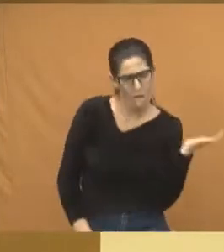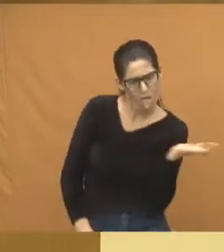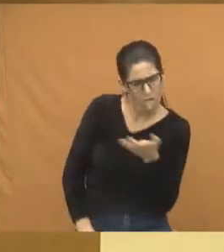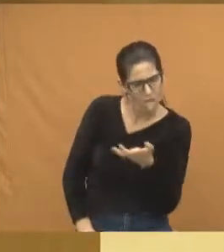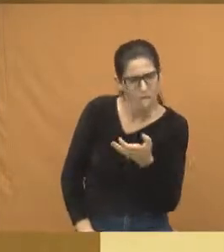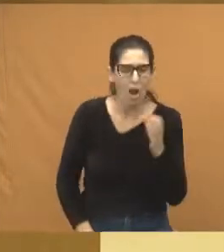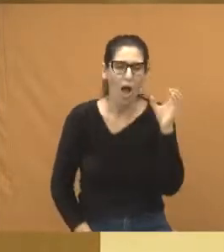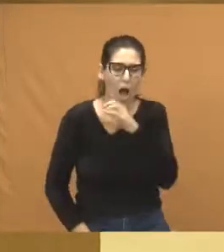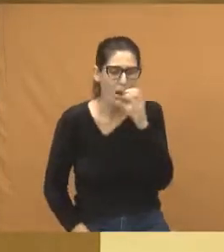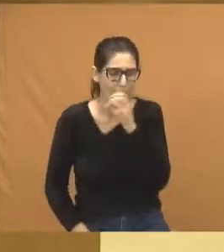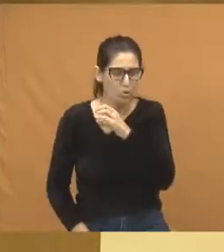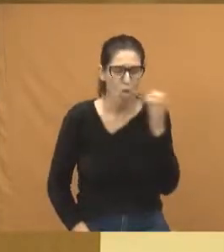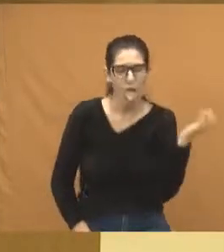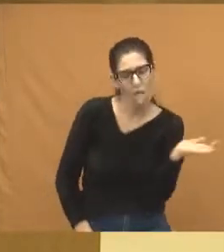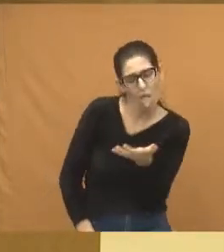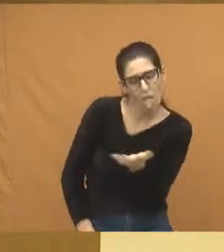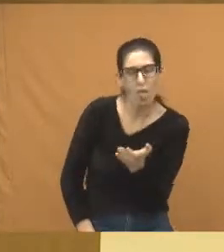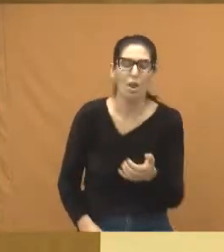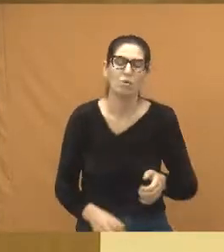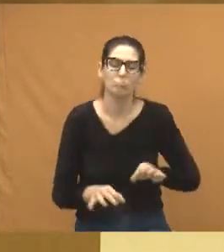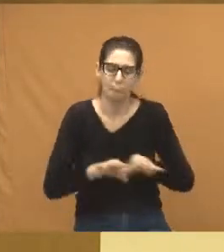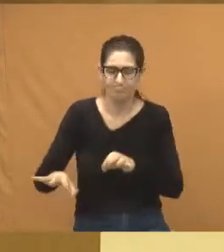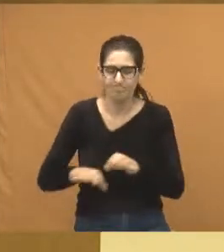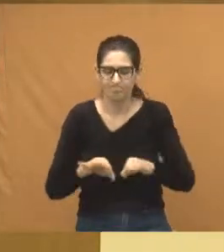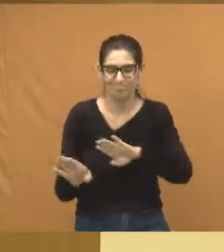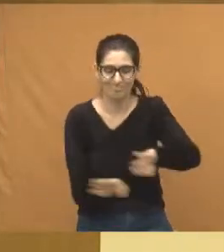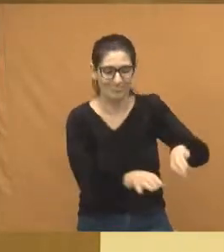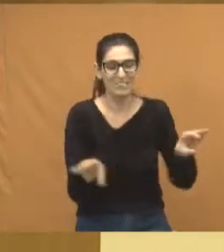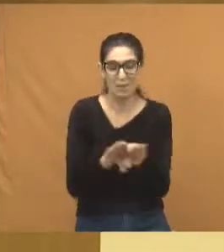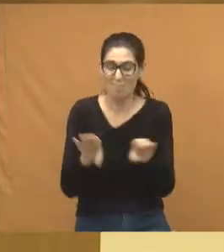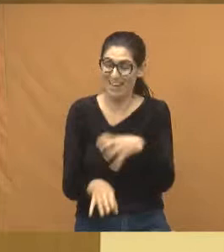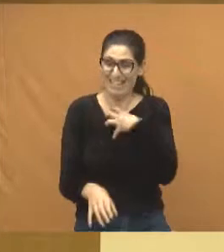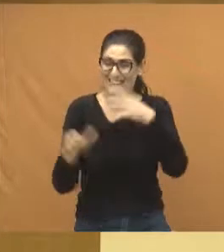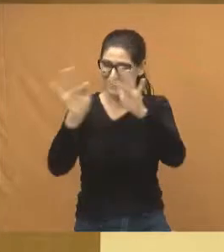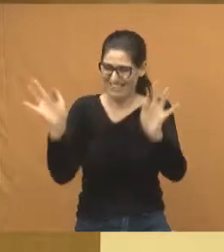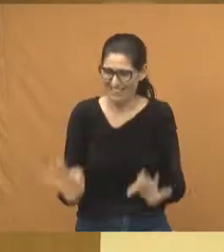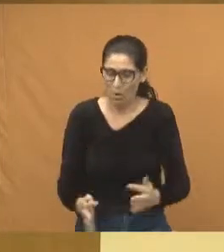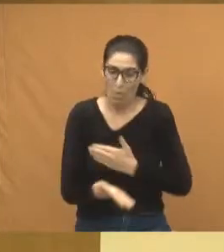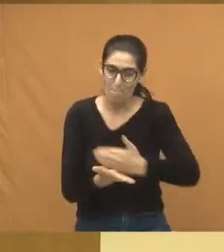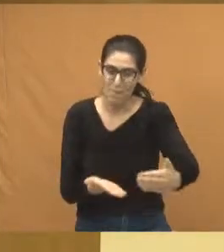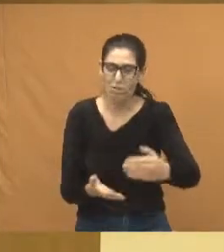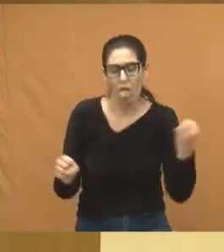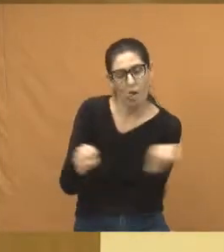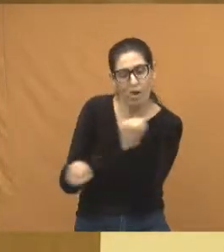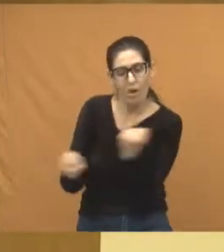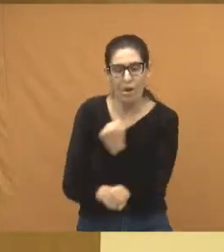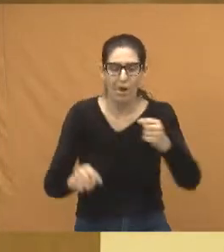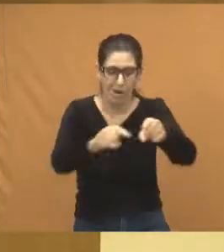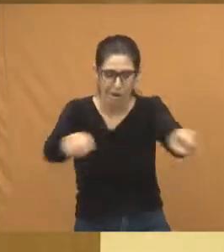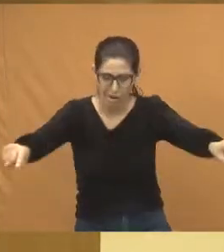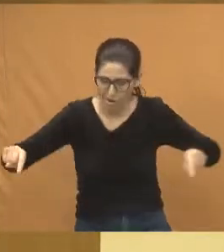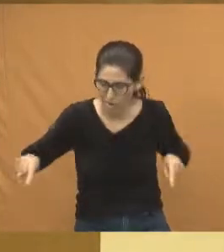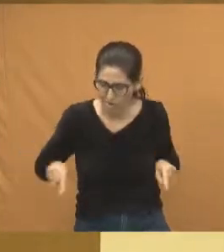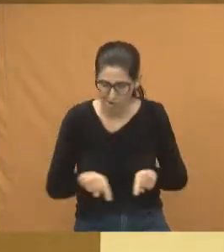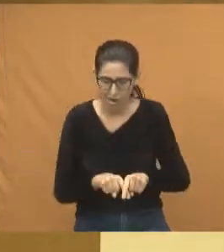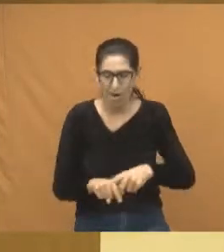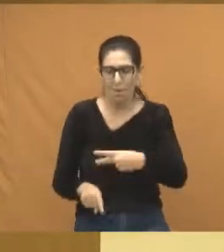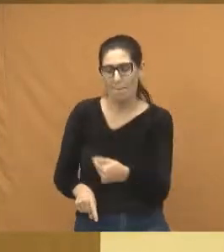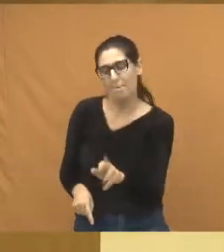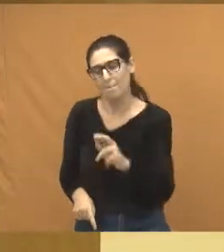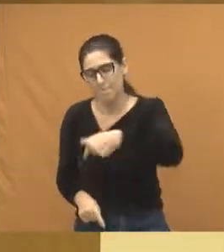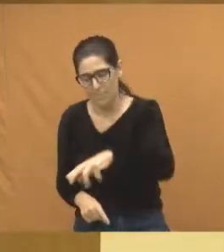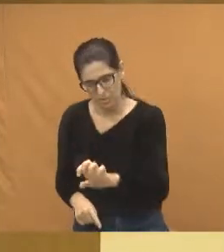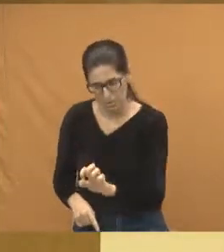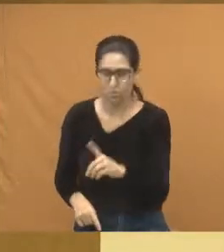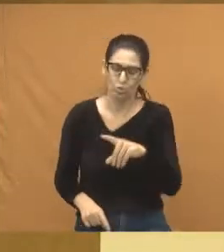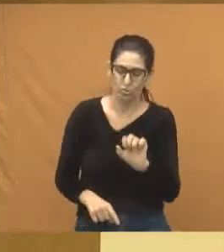obras ali. Também fiquei muito feliz também com o início das obras do piscinão, ali do Parque dos Príncipes, e na sequência também o